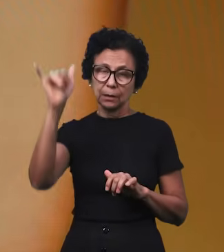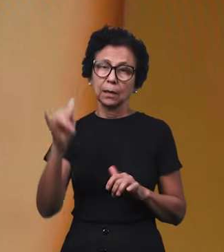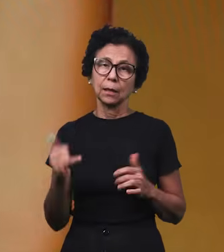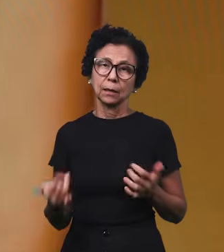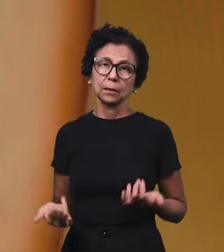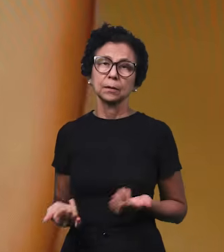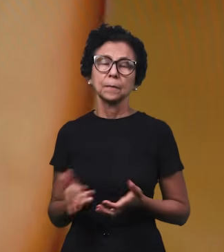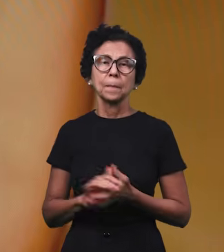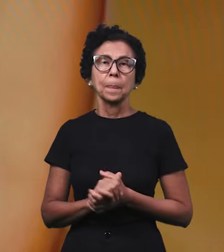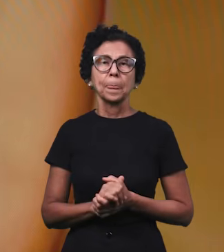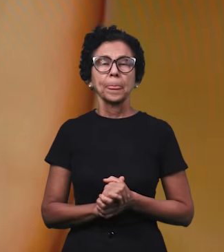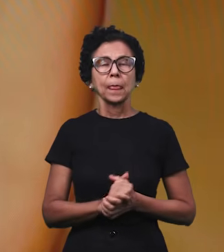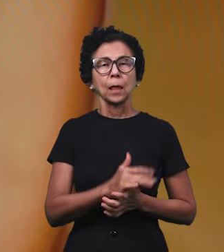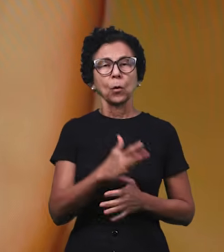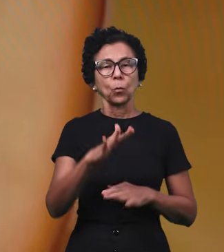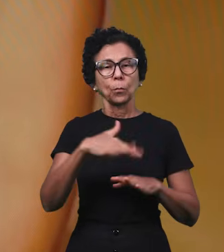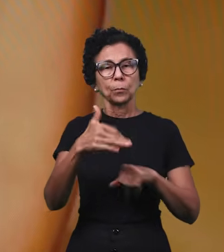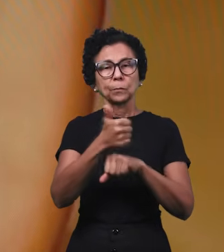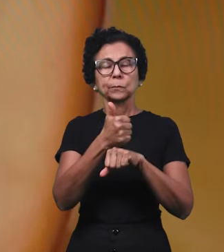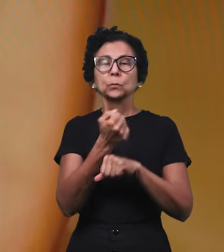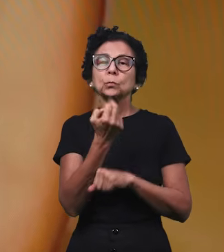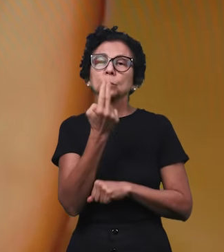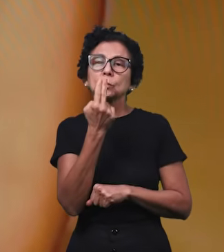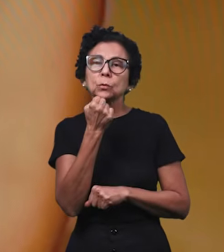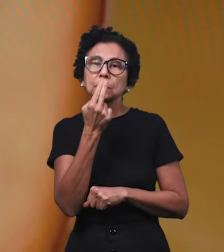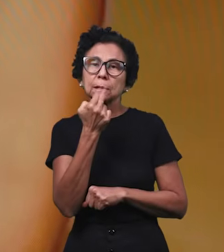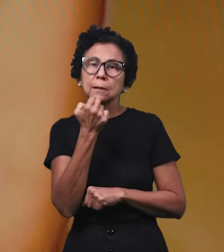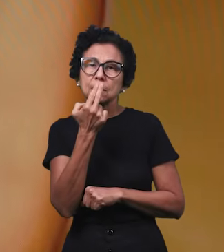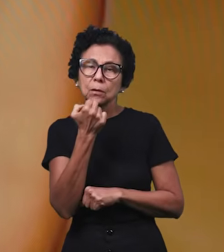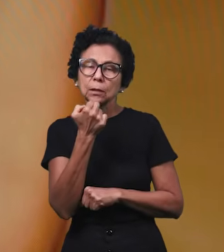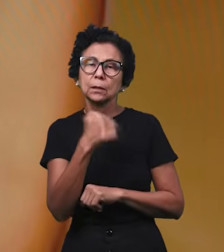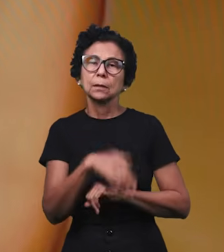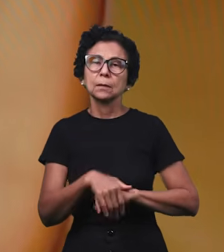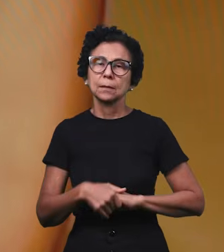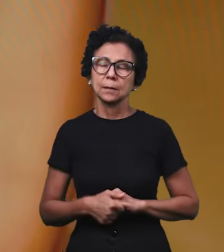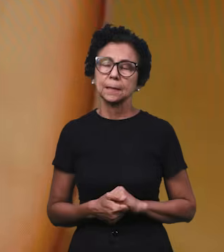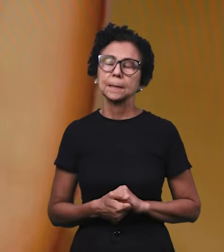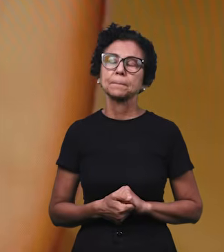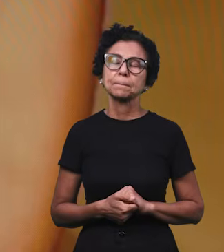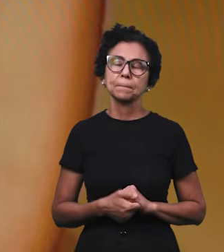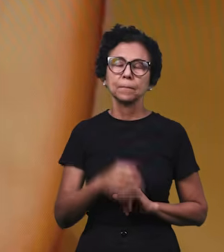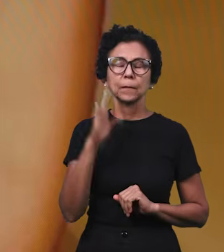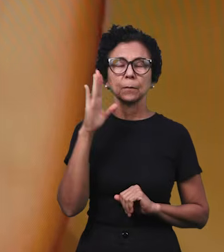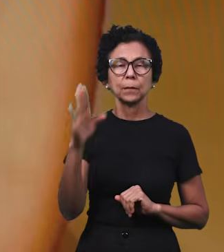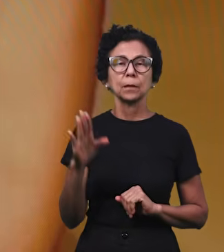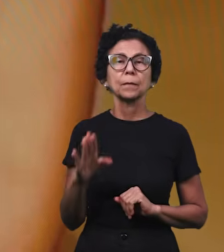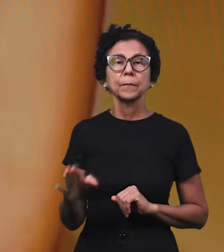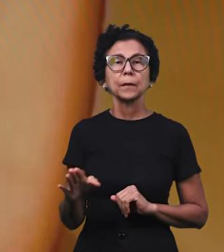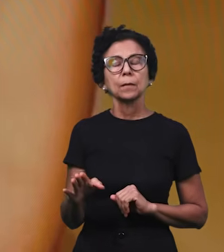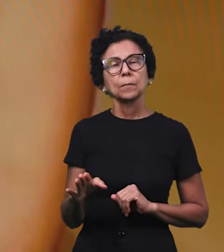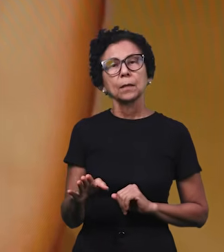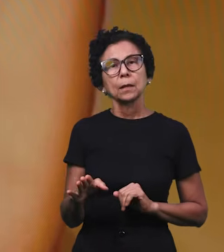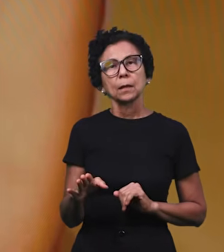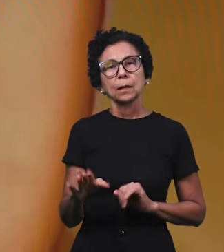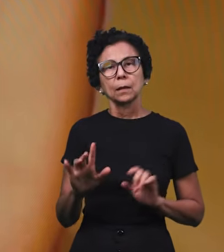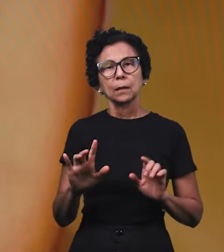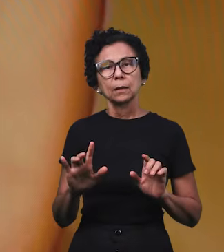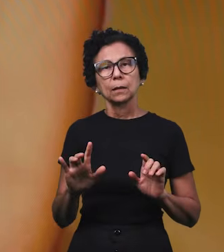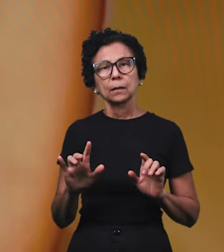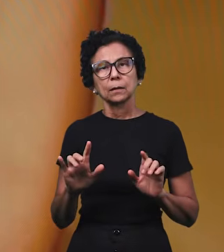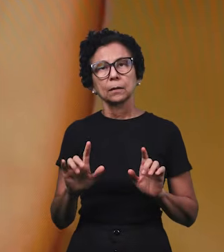nutricionista exerce um papel fundamental aqui, Hugo, tá? Então, tem assistente social também. Essa equipe atende o paciente e